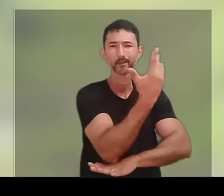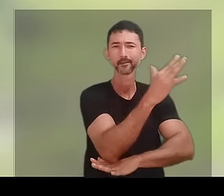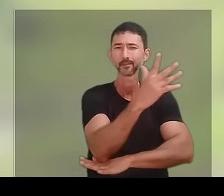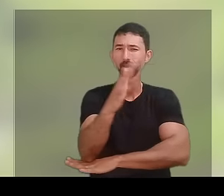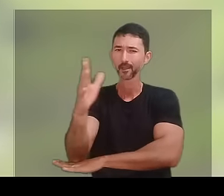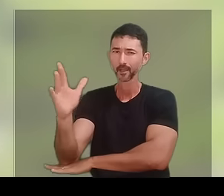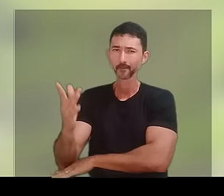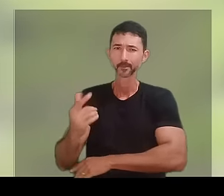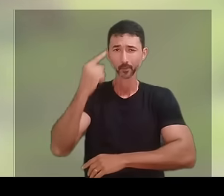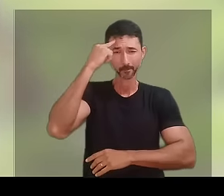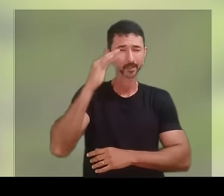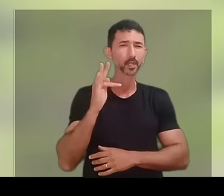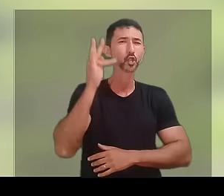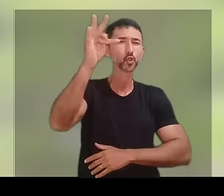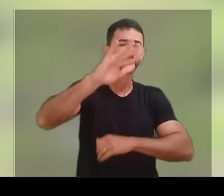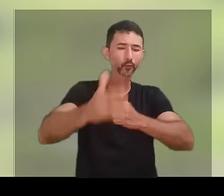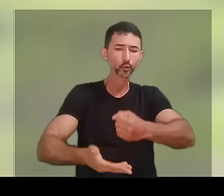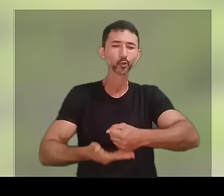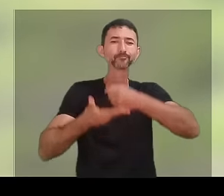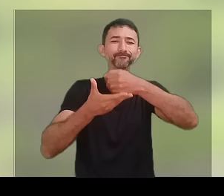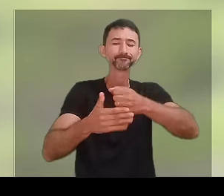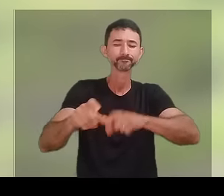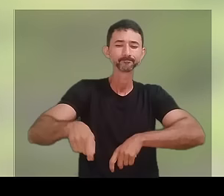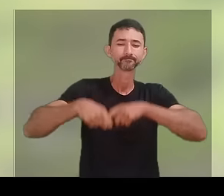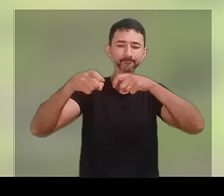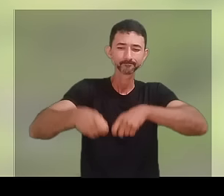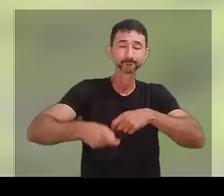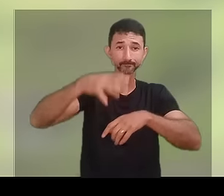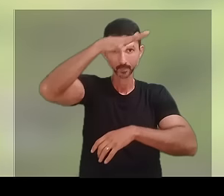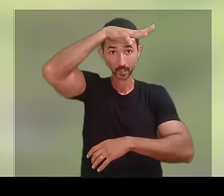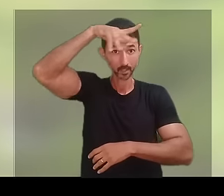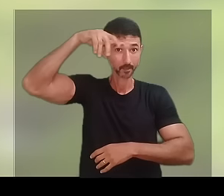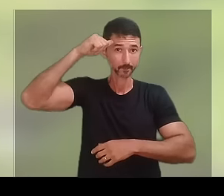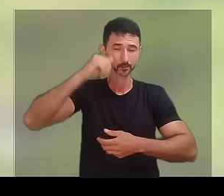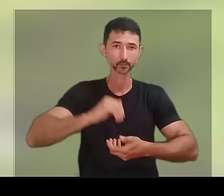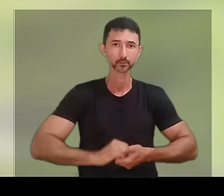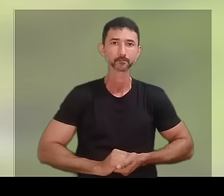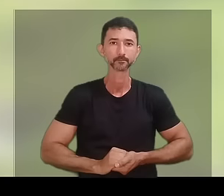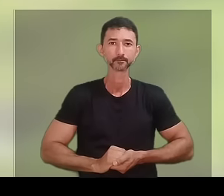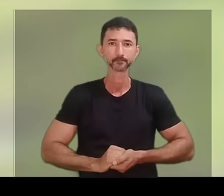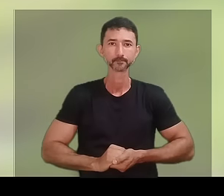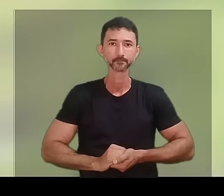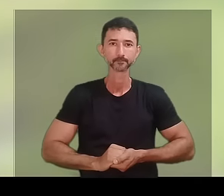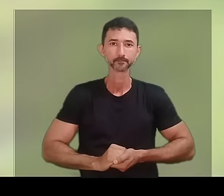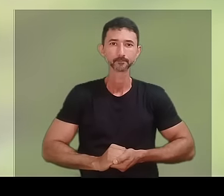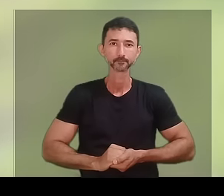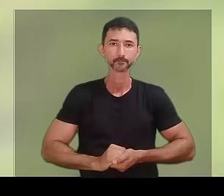safrinha, cultivando o futuro sustentável do agronegócio na Amazônia.